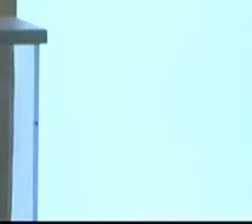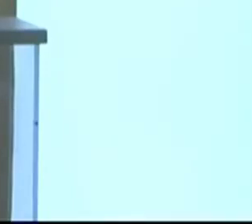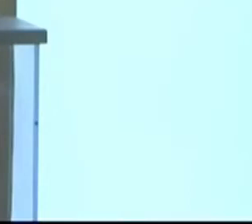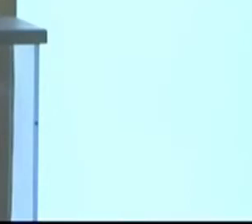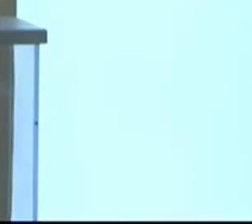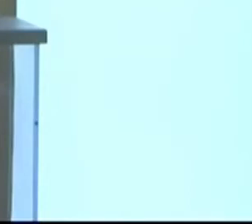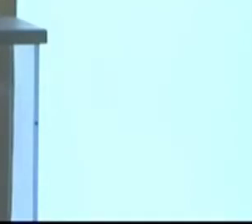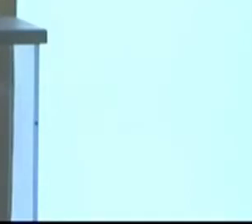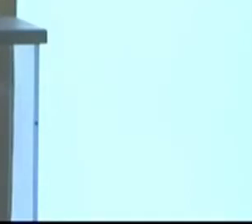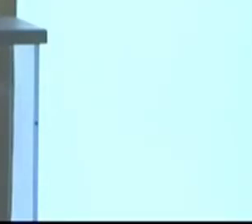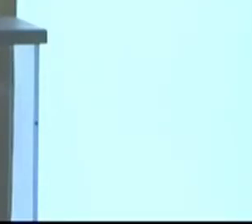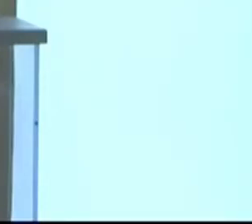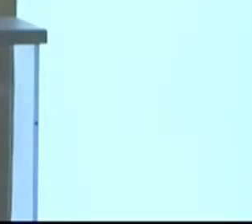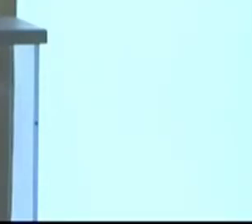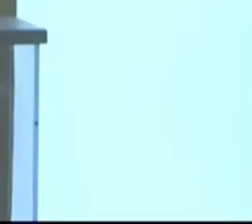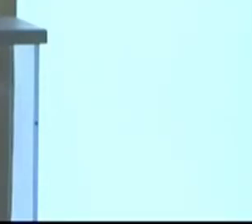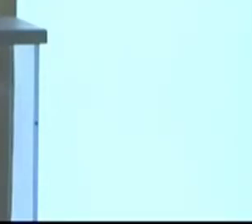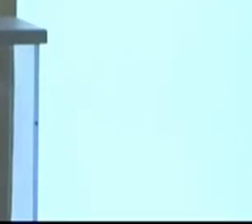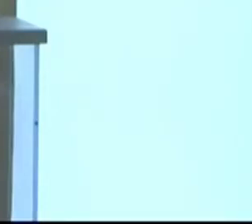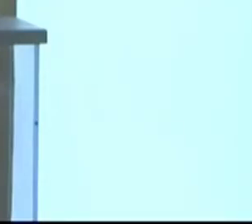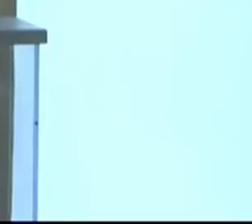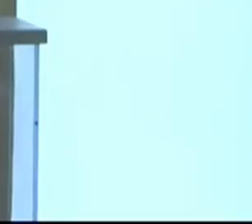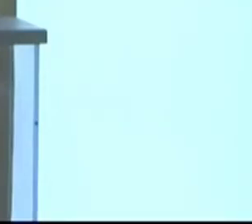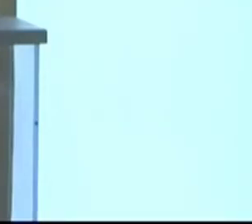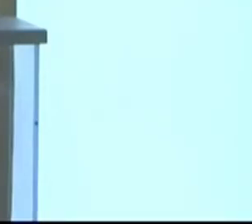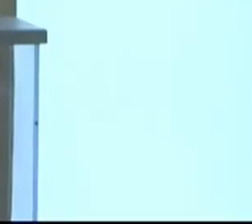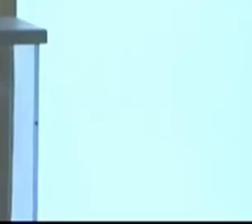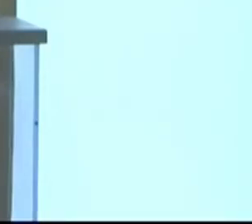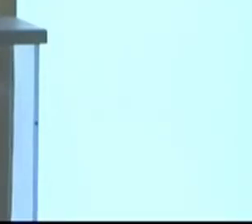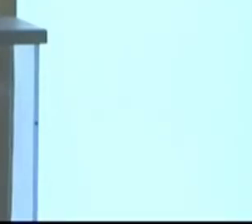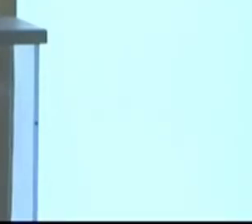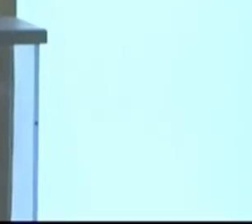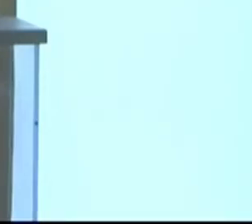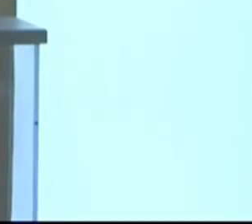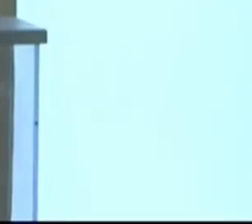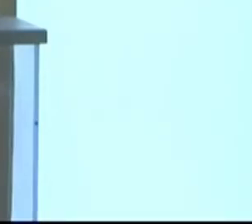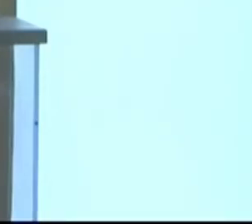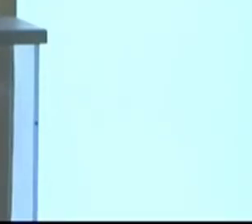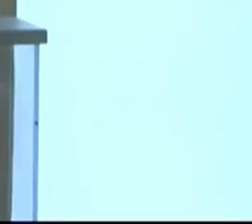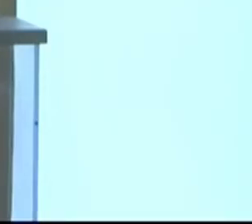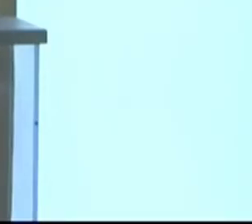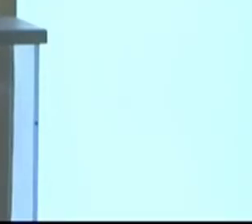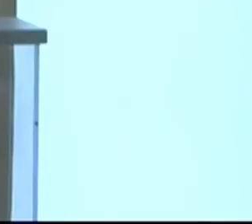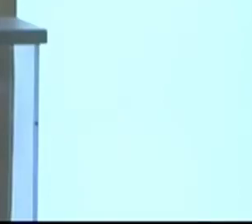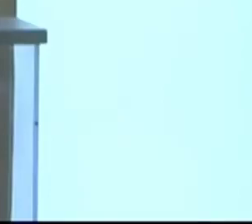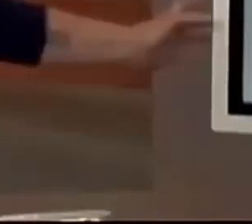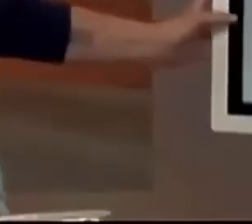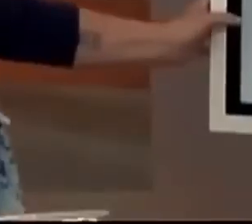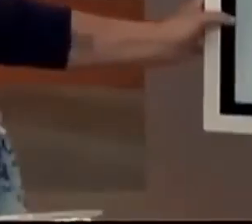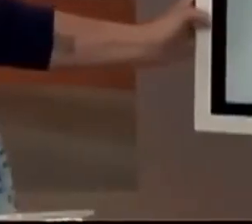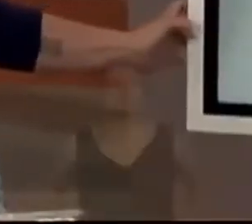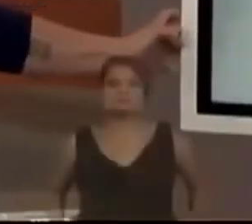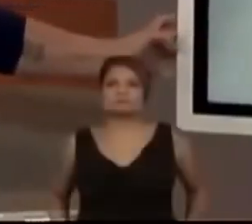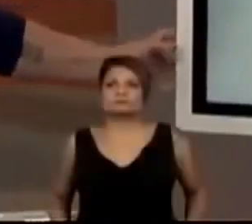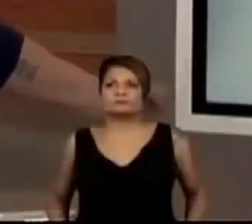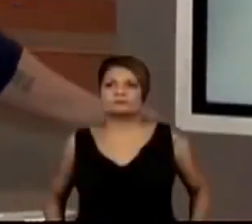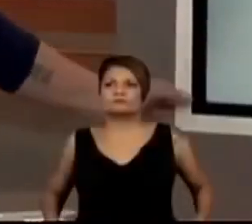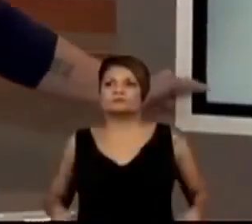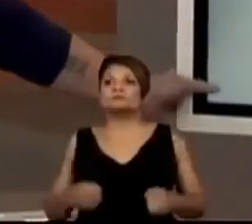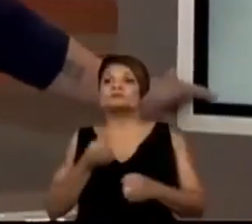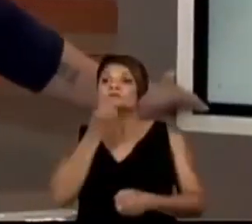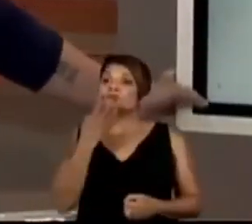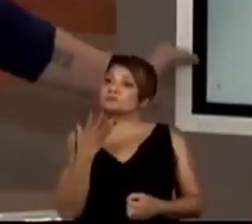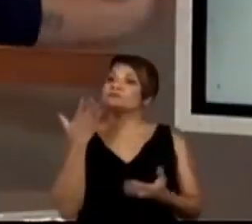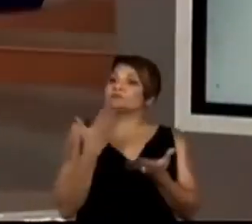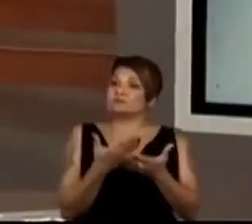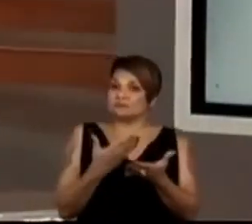matemática. Bom dia, professores. Bom dia para você que está aí do ladinho dos nossos pequenos. Ana Paula, boa aula. Vamos para a nossa aula, vamos descobrir o